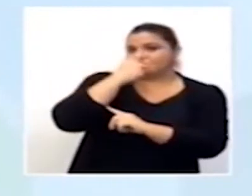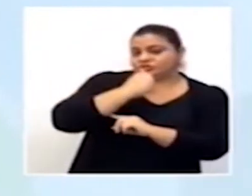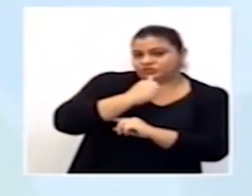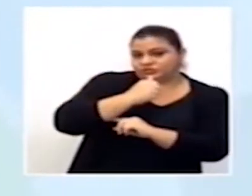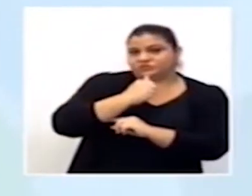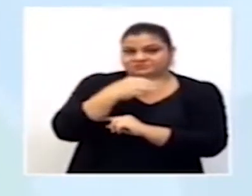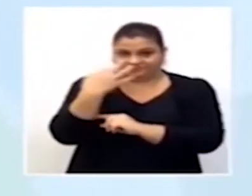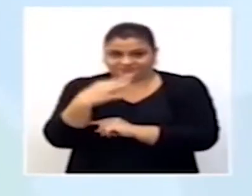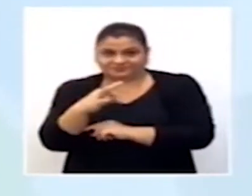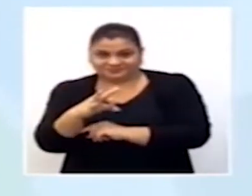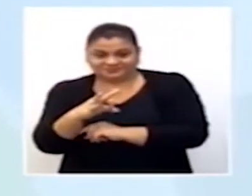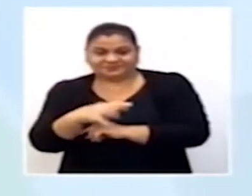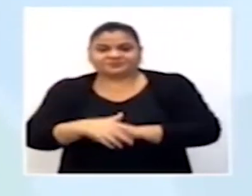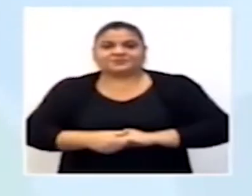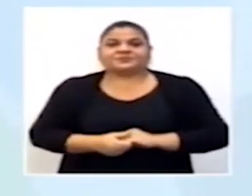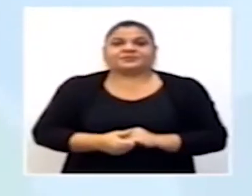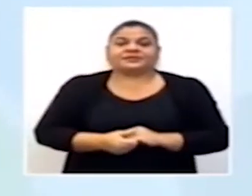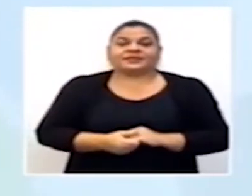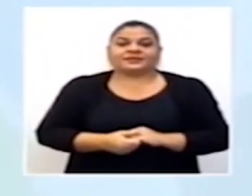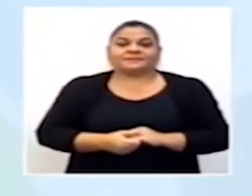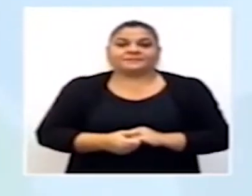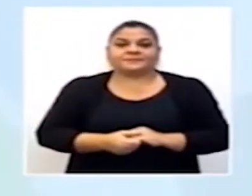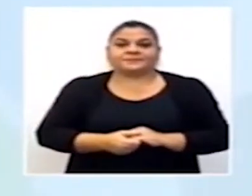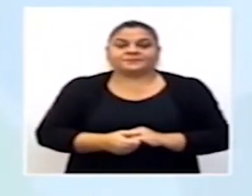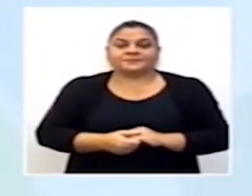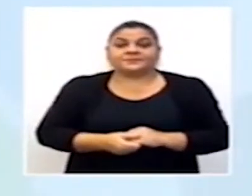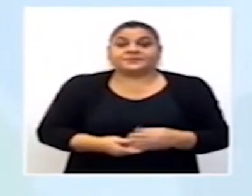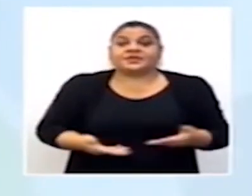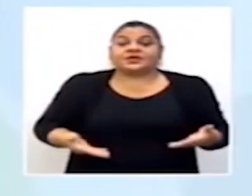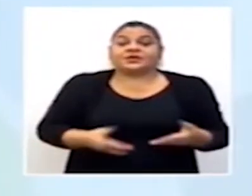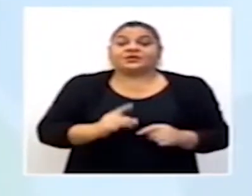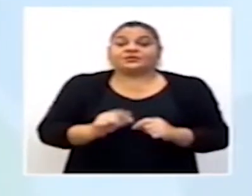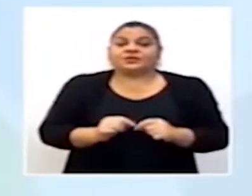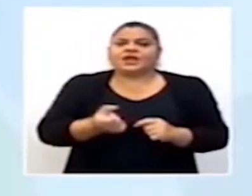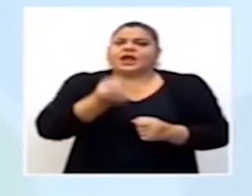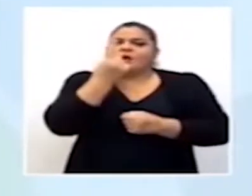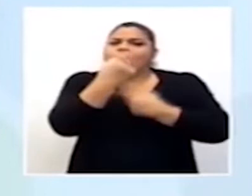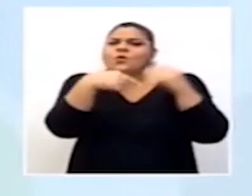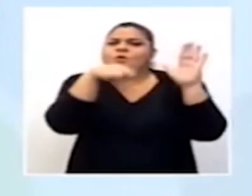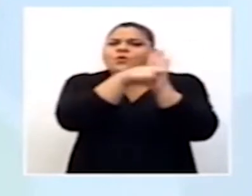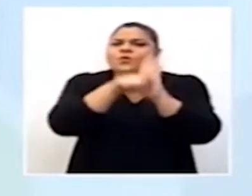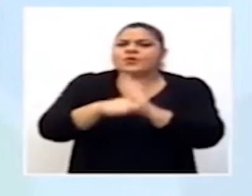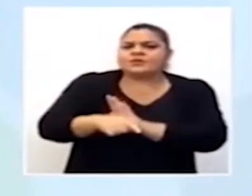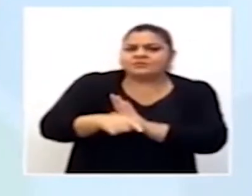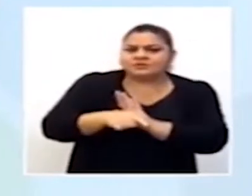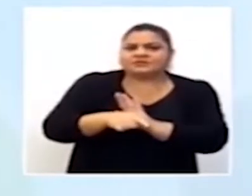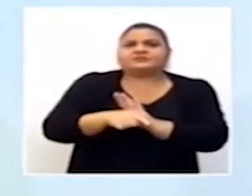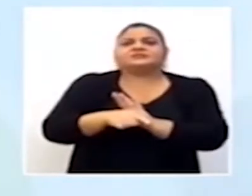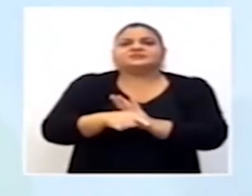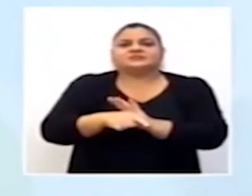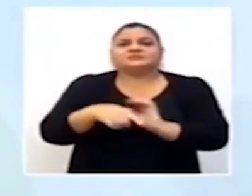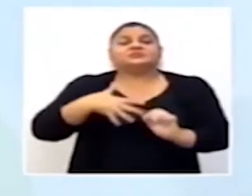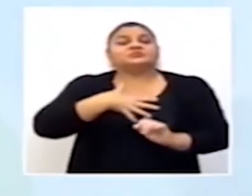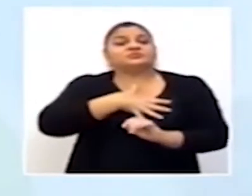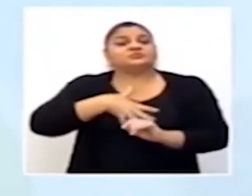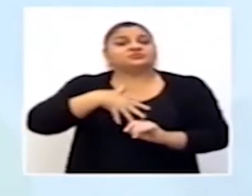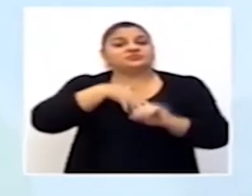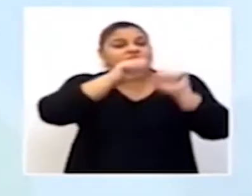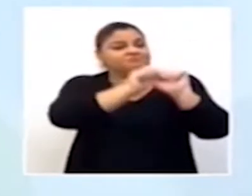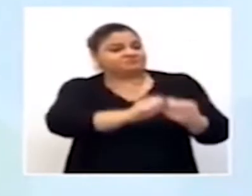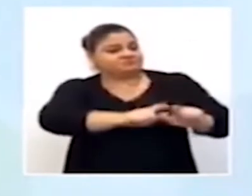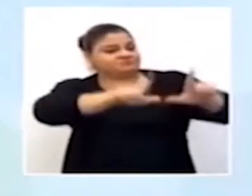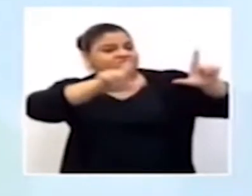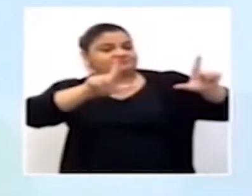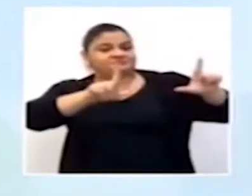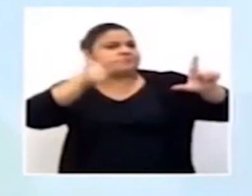bonitinho certo vamos lá e vamos agora para algumas perguntas Espero que tenham gostado aí do